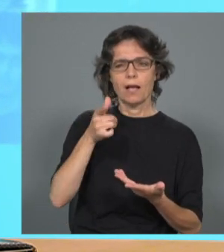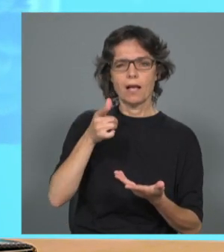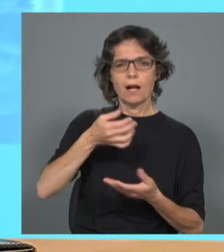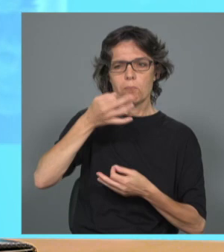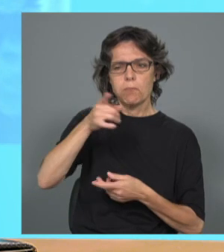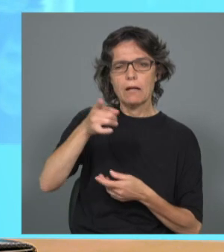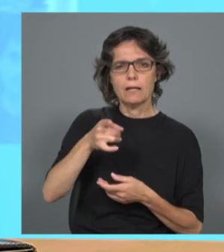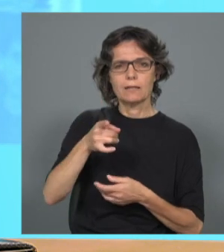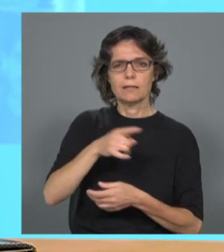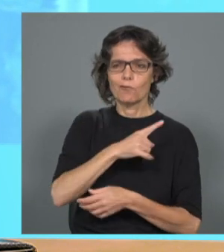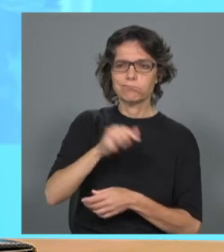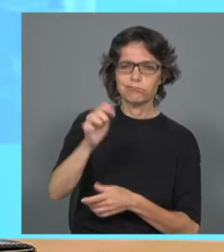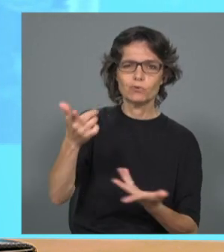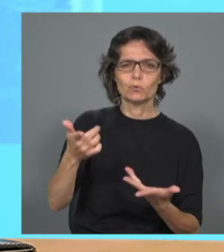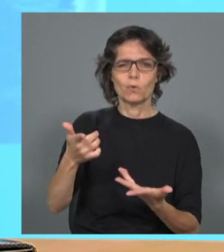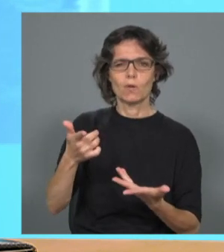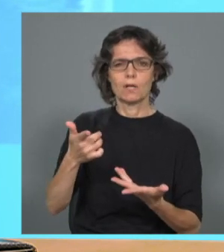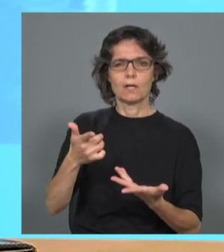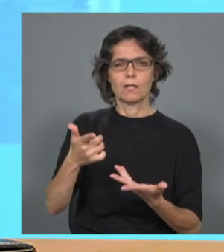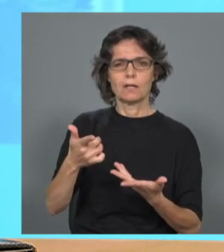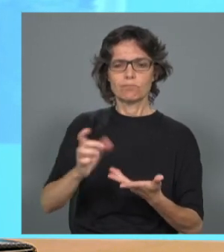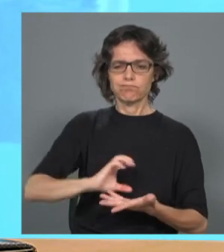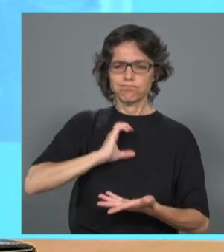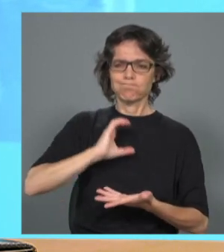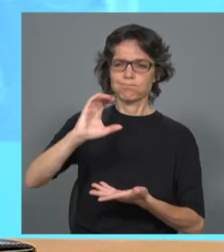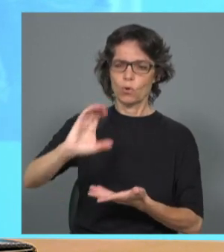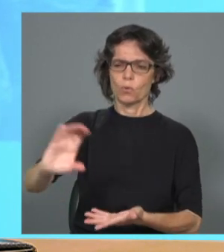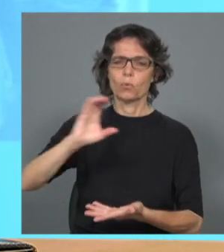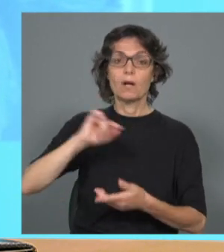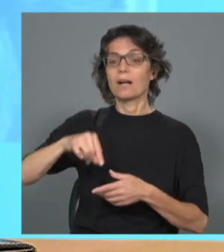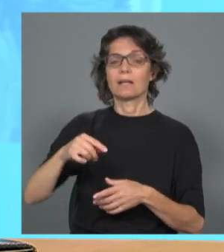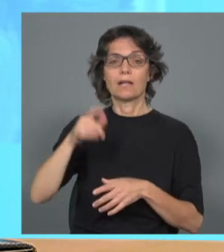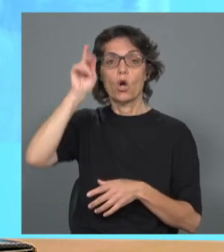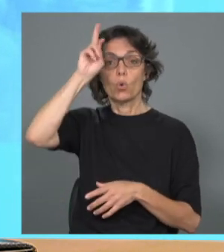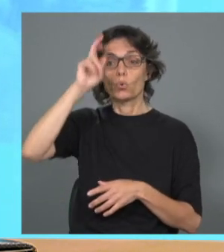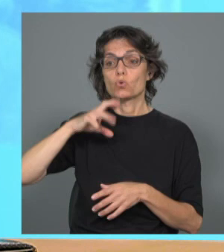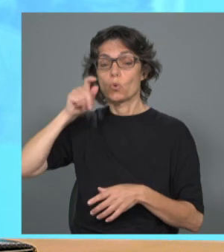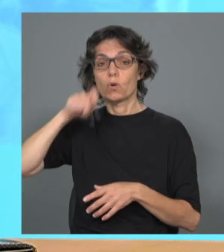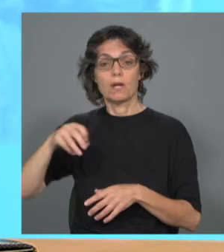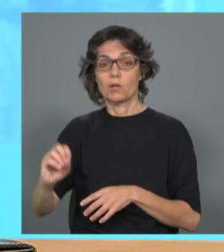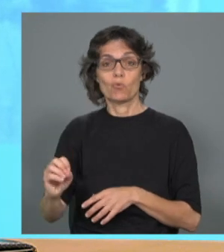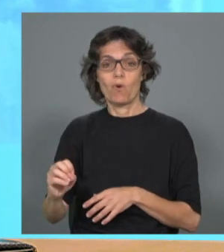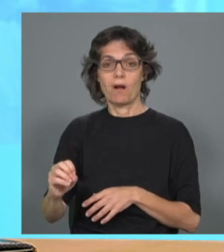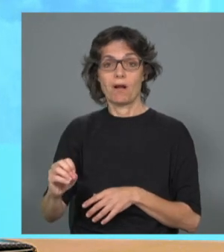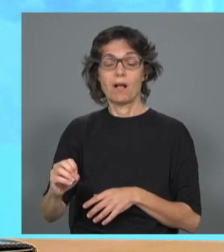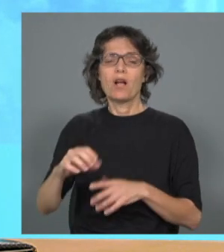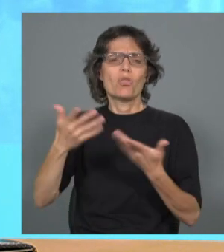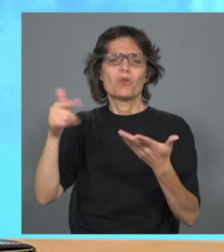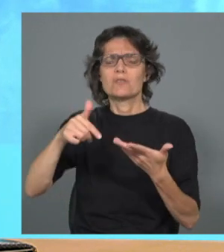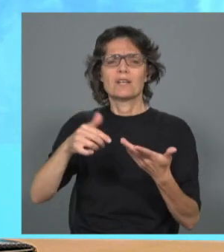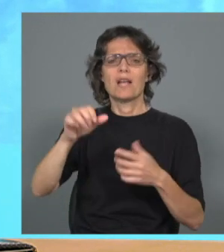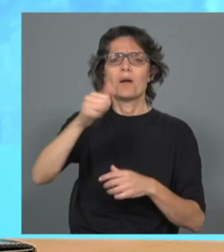é? Isto aqui não há Rússia e Ucrânia, não é? Nós temos bem e mal de todos os lados, não